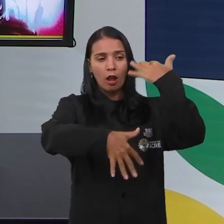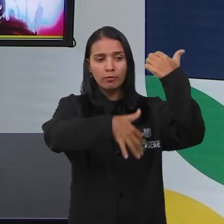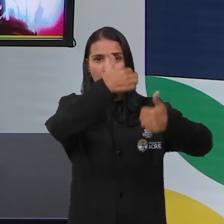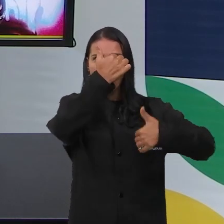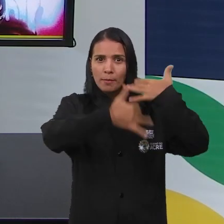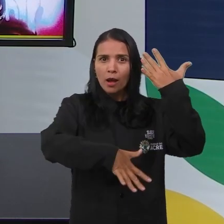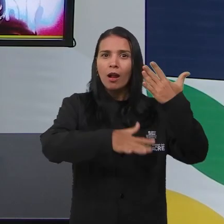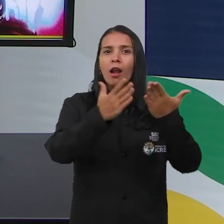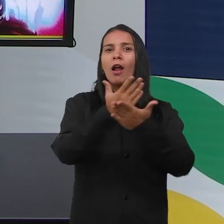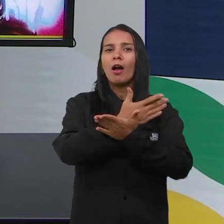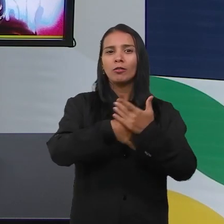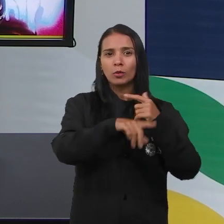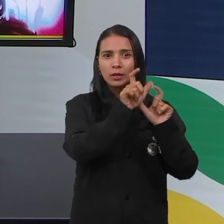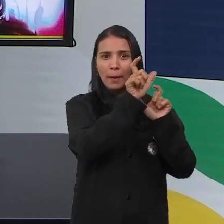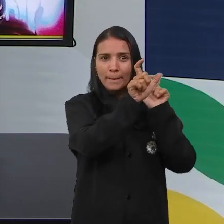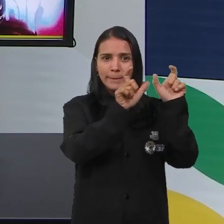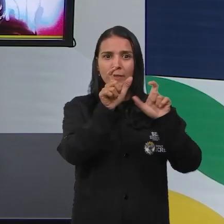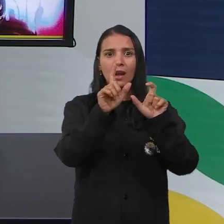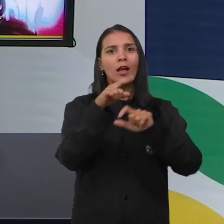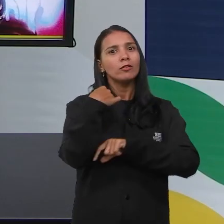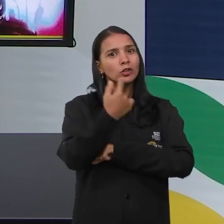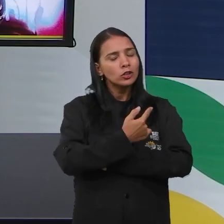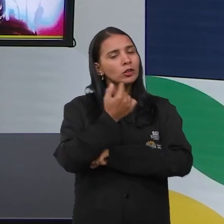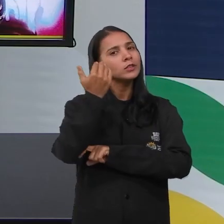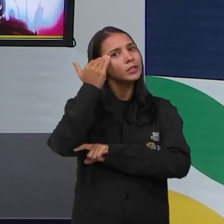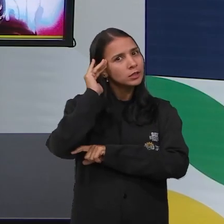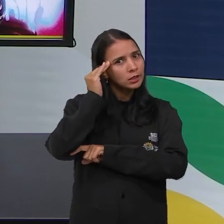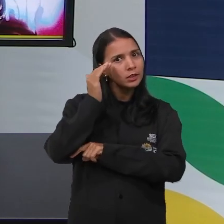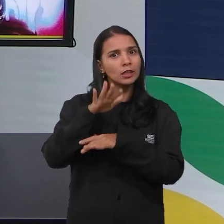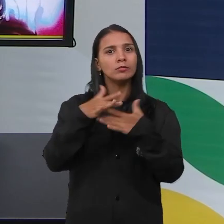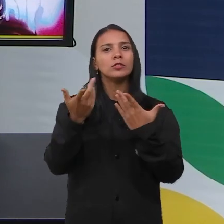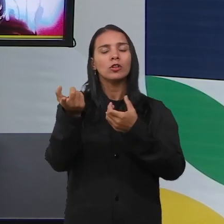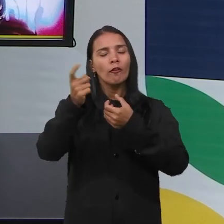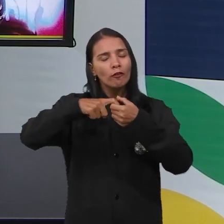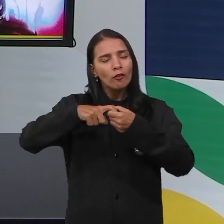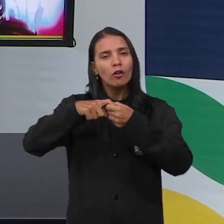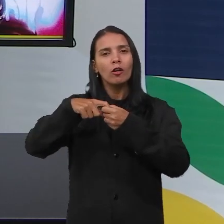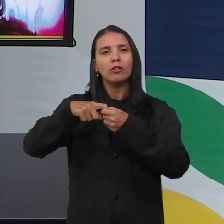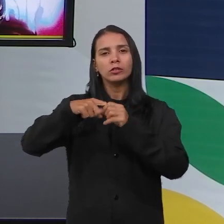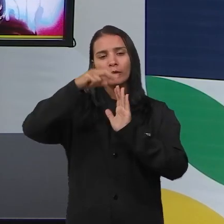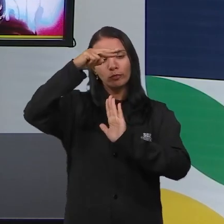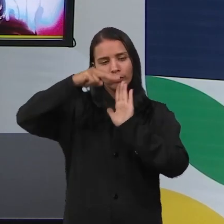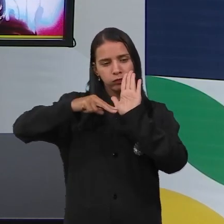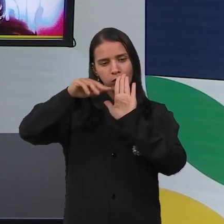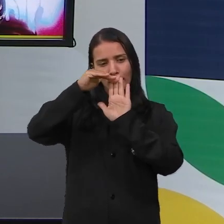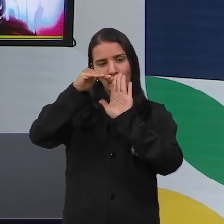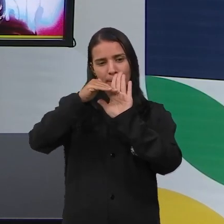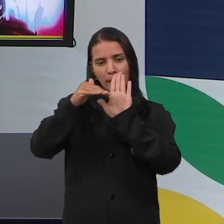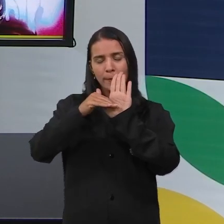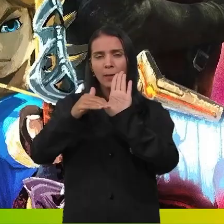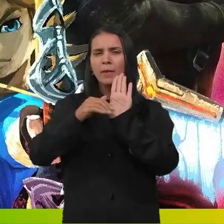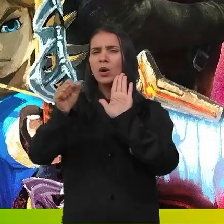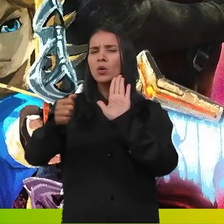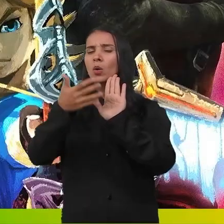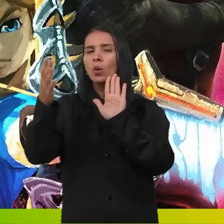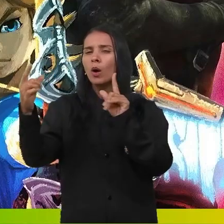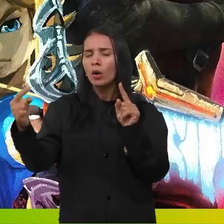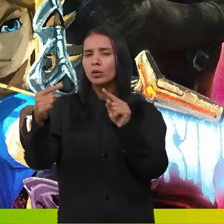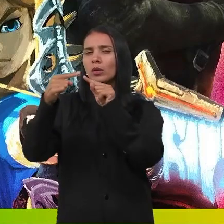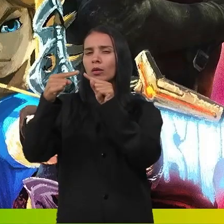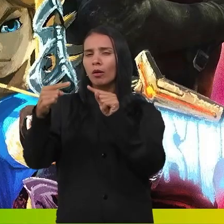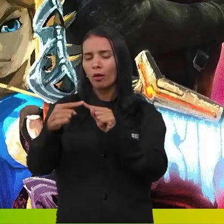que a gente consegue entender do que se trata. Vamos ver aqui nas alternativas qual é a que vai ter um conceito um pouco mais correto, ok? Vamos